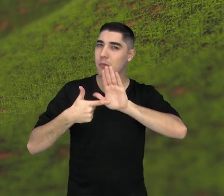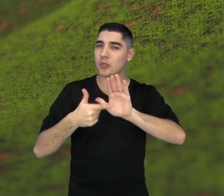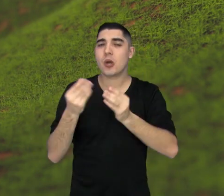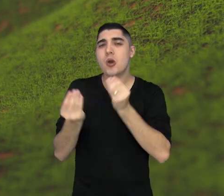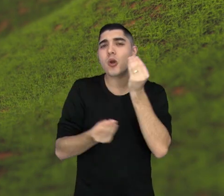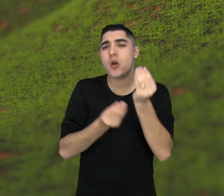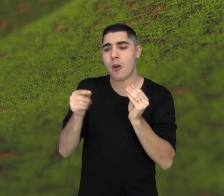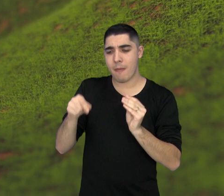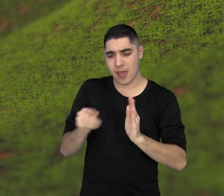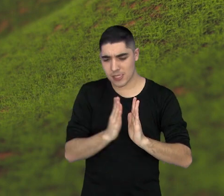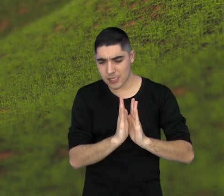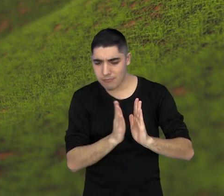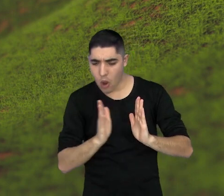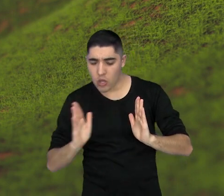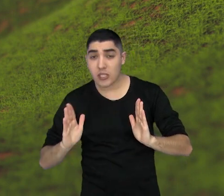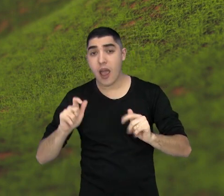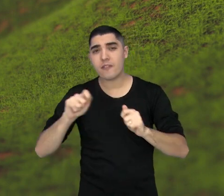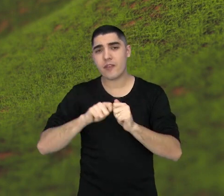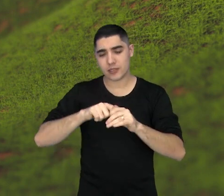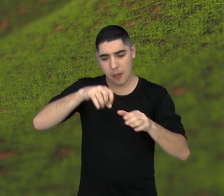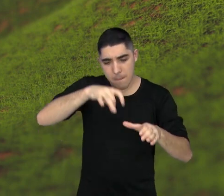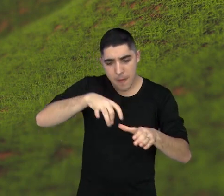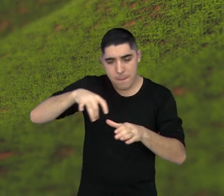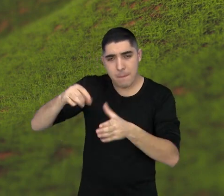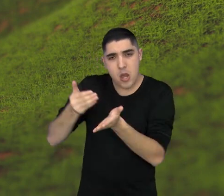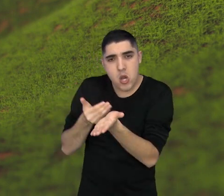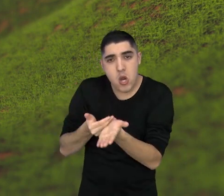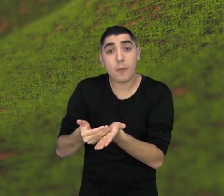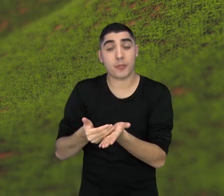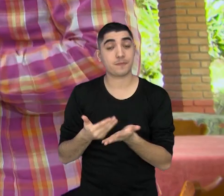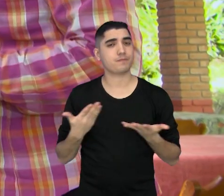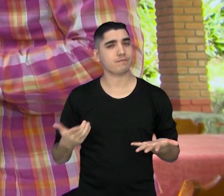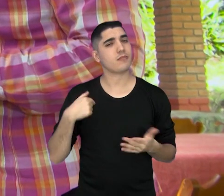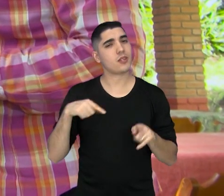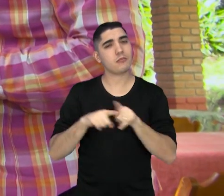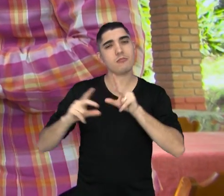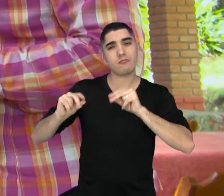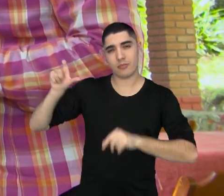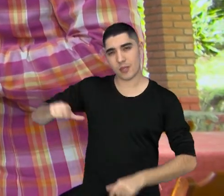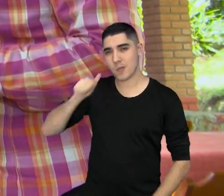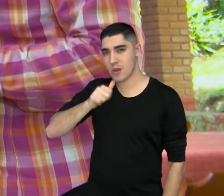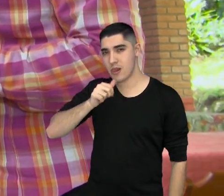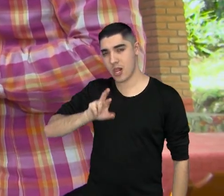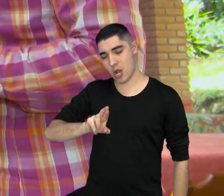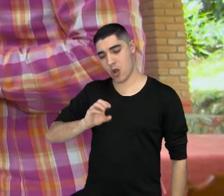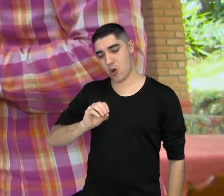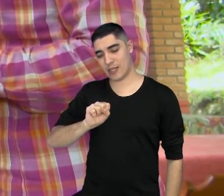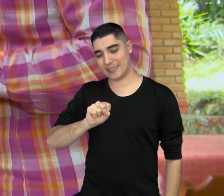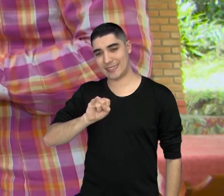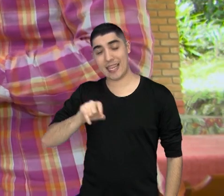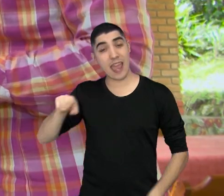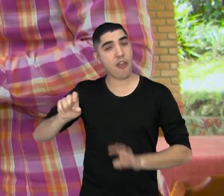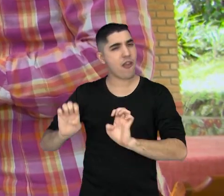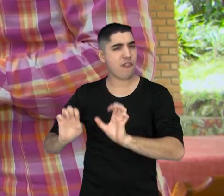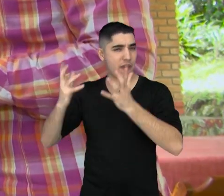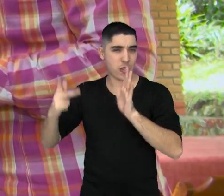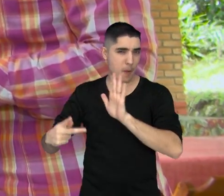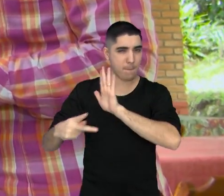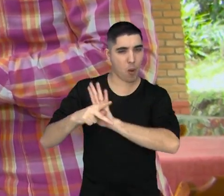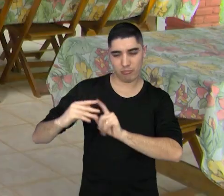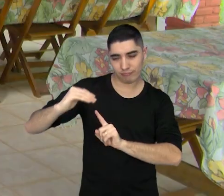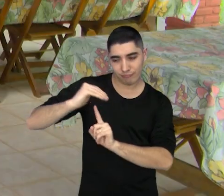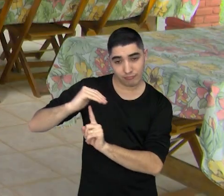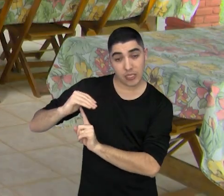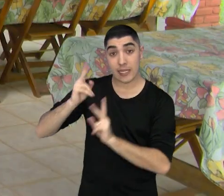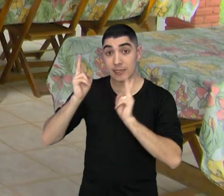ficou sabendo como todo o processo de plantação teve início. Eu também conversei com a Rossi sobre o Festival do